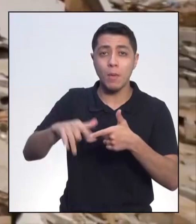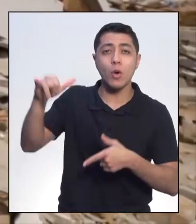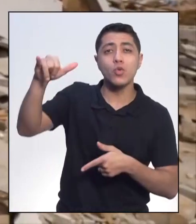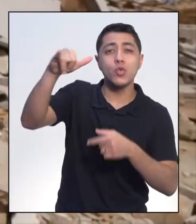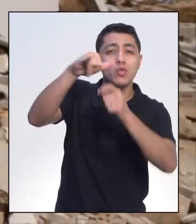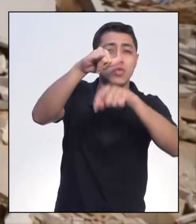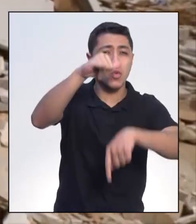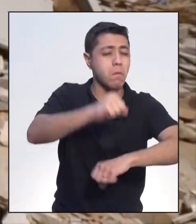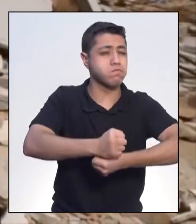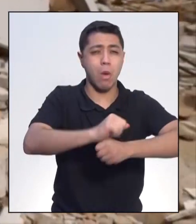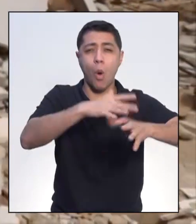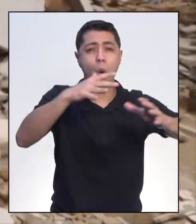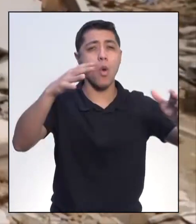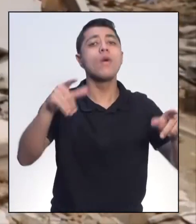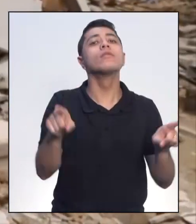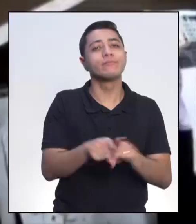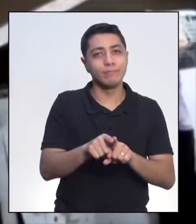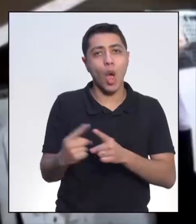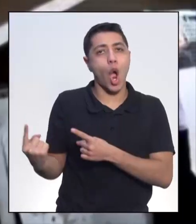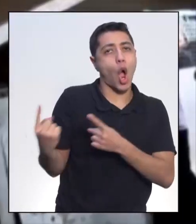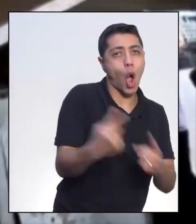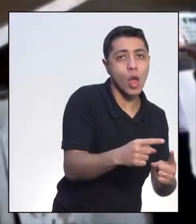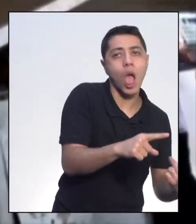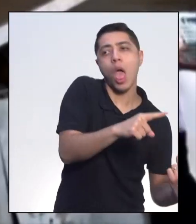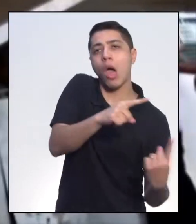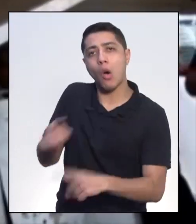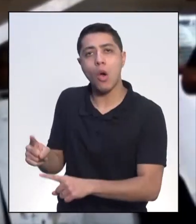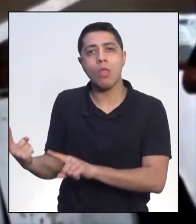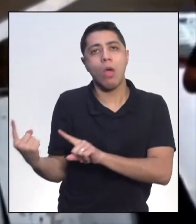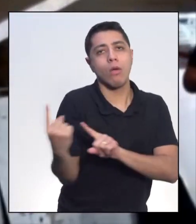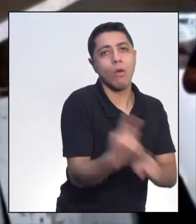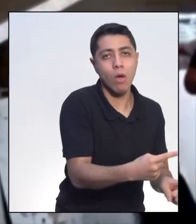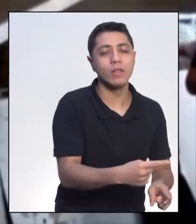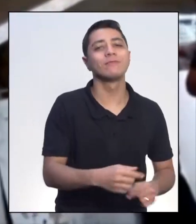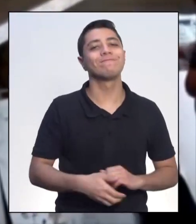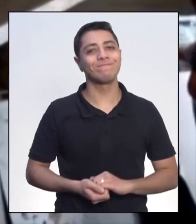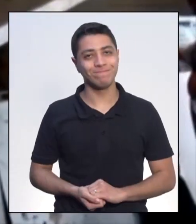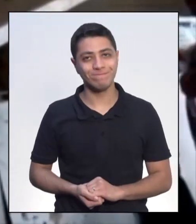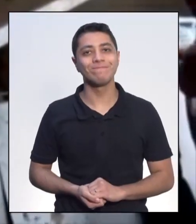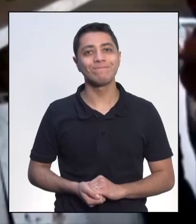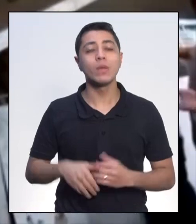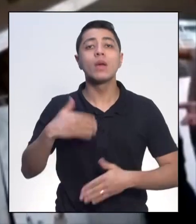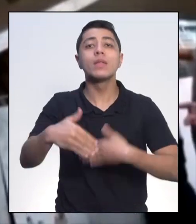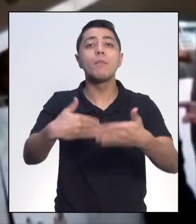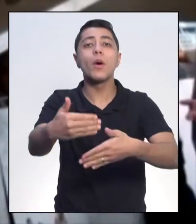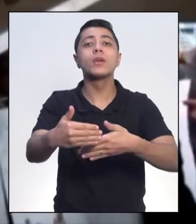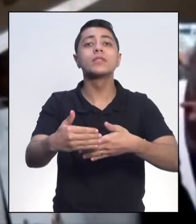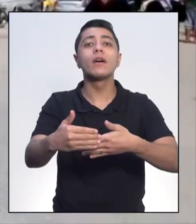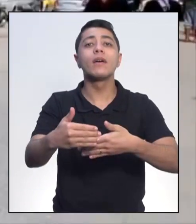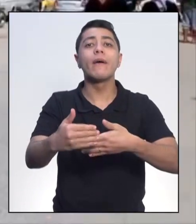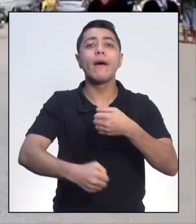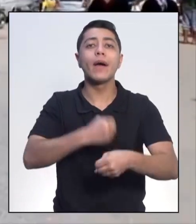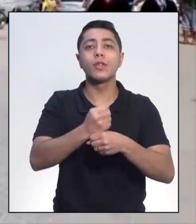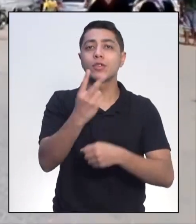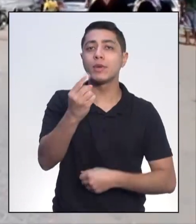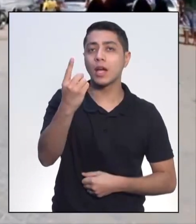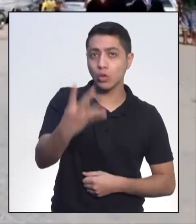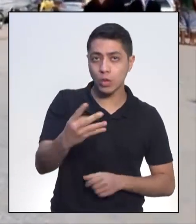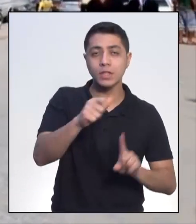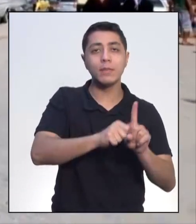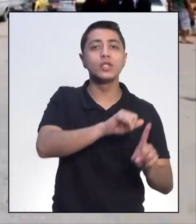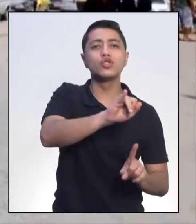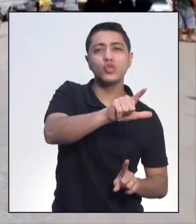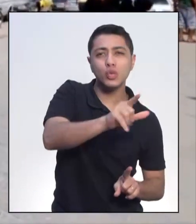de foguetes contra Israel. A Operação Militar de Israel, que aconteceu entre julho e agosto de 2014,